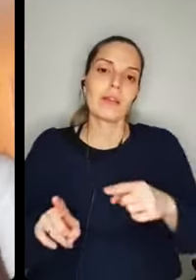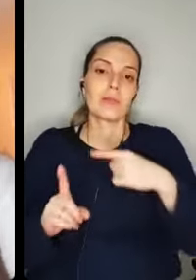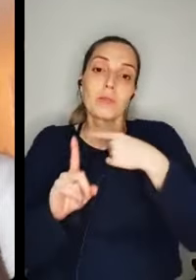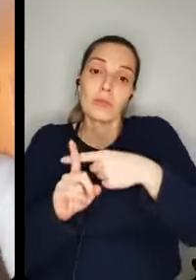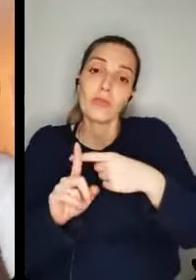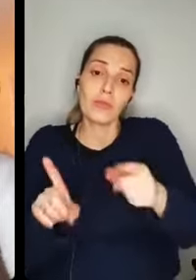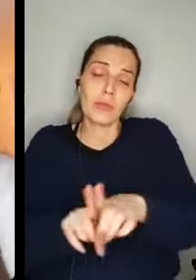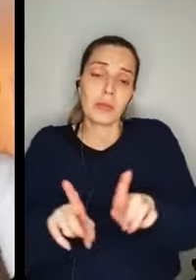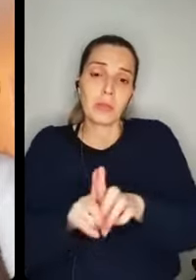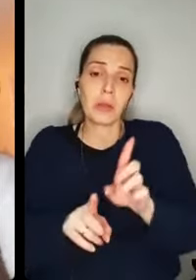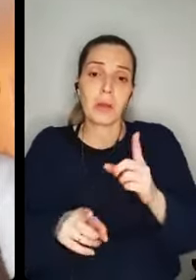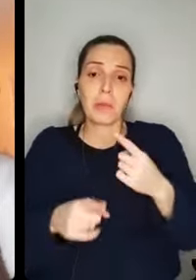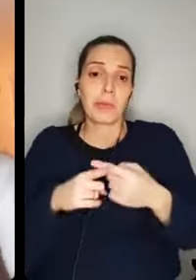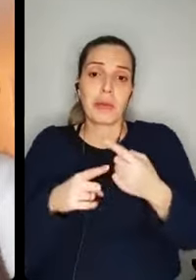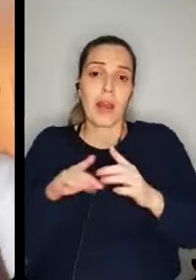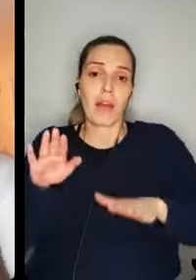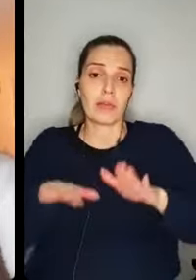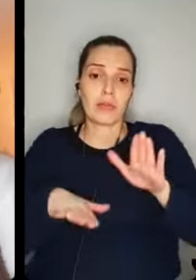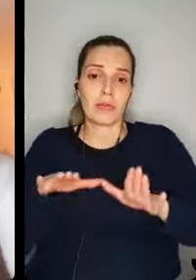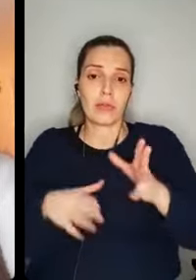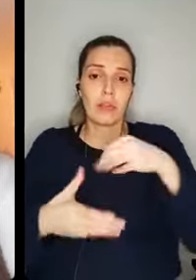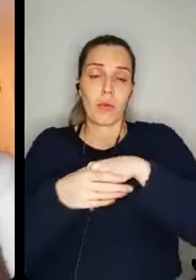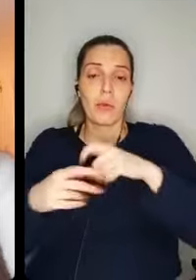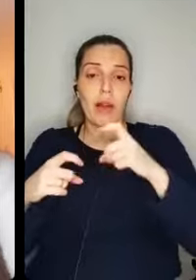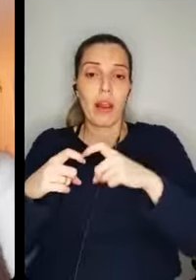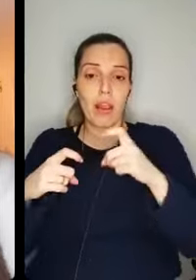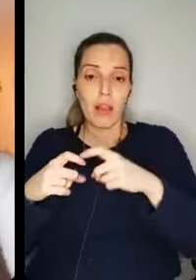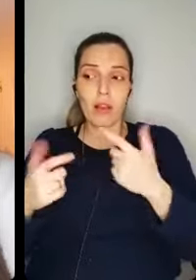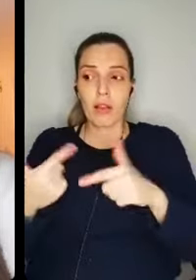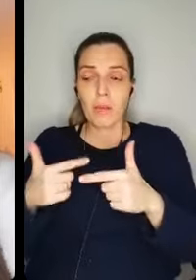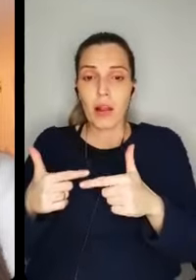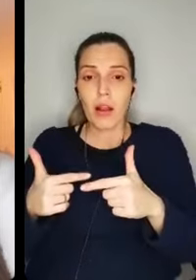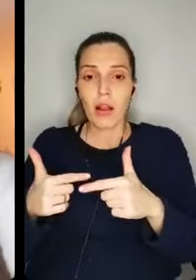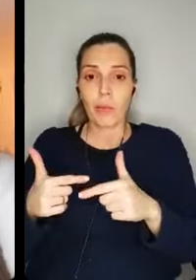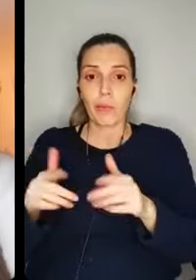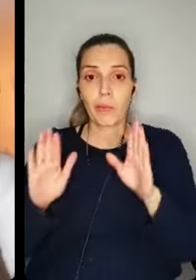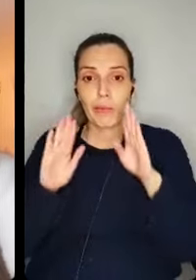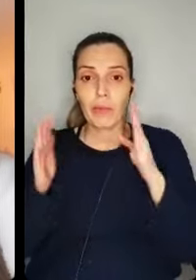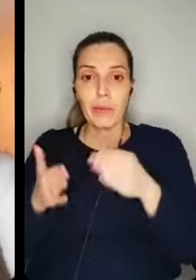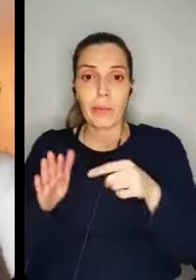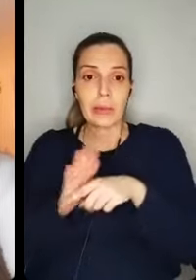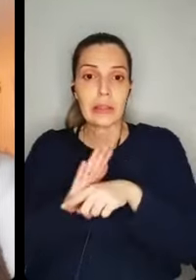de clínica, por exemplo, tu sempre vai ter uma atenção à pesquisa maior que vai ser, enfim,